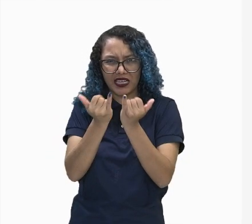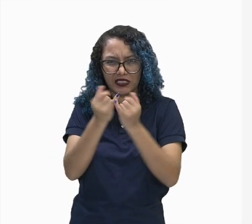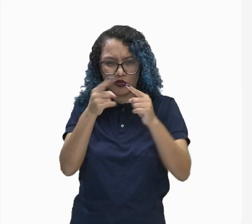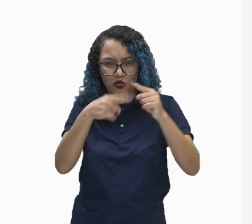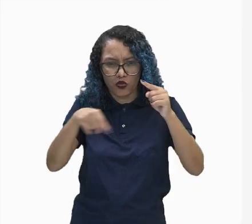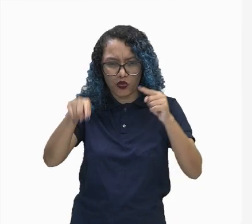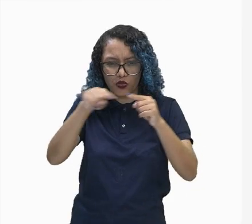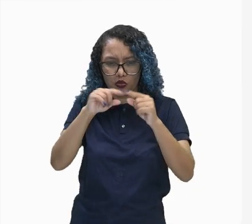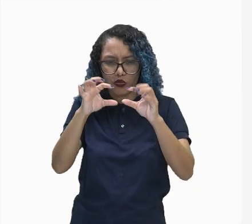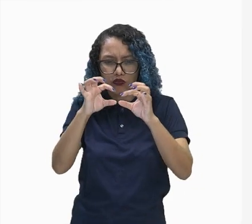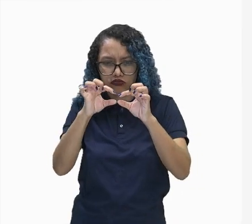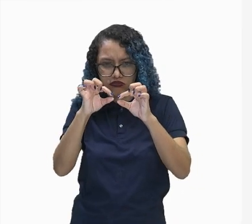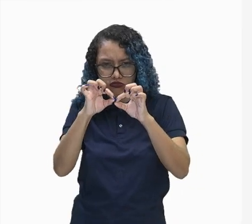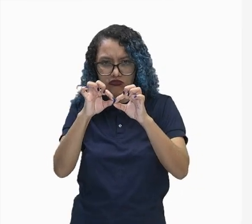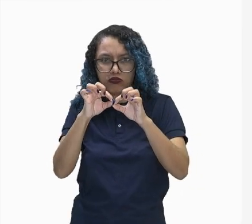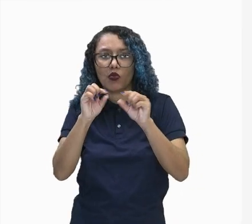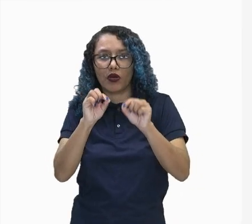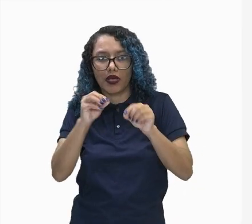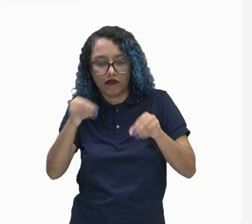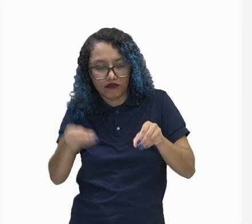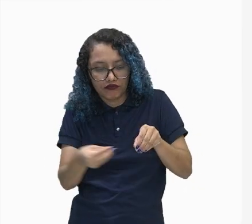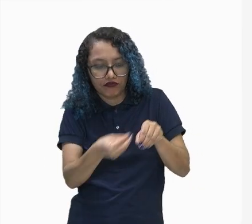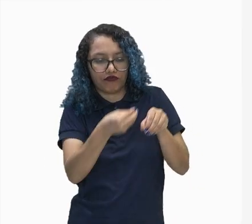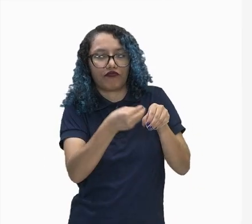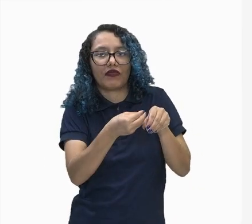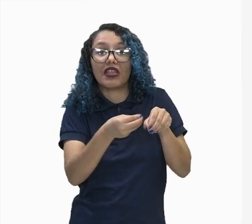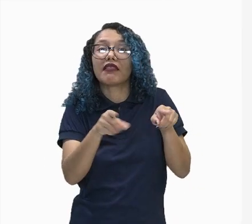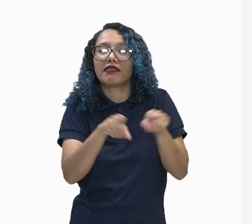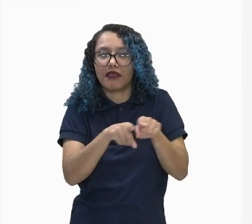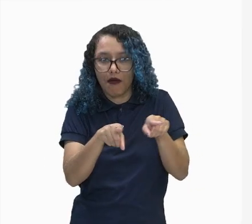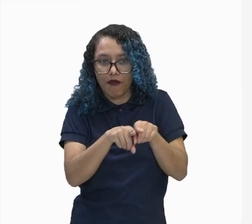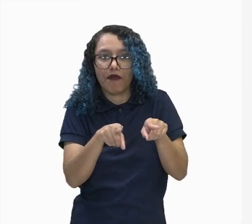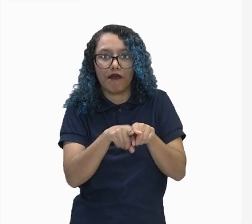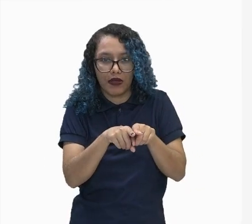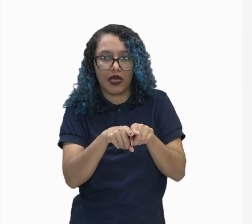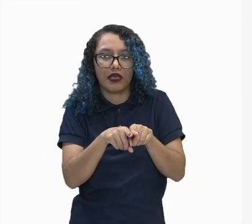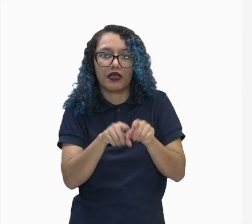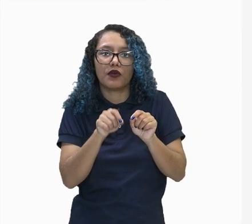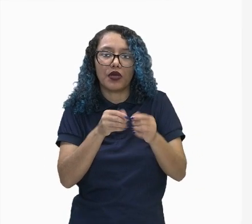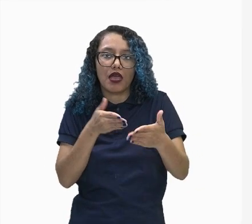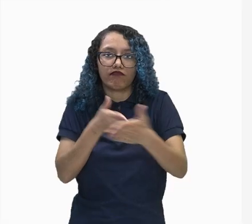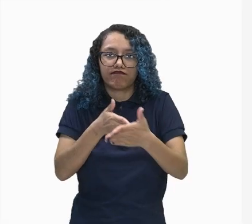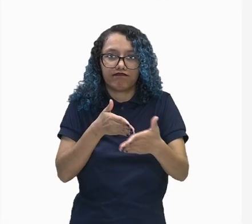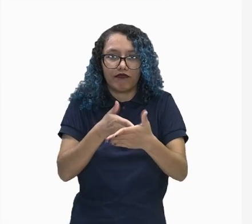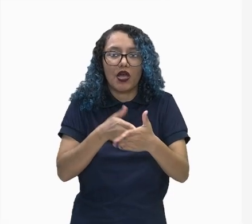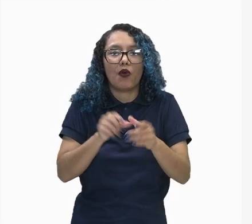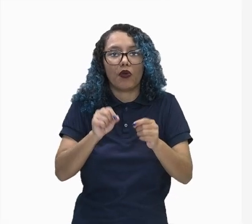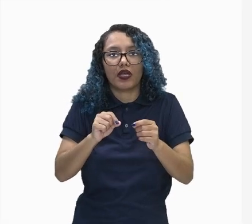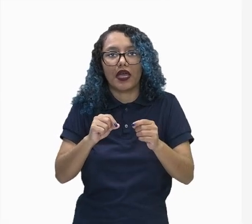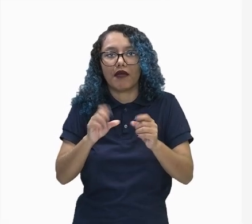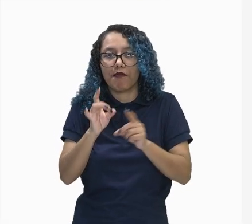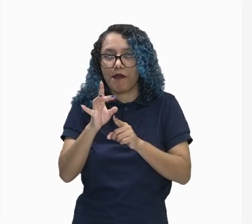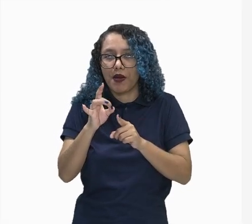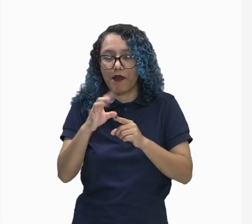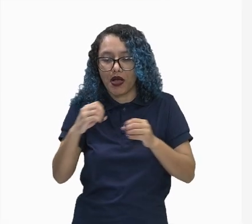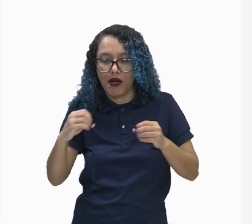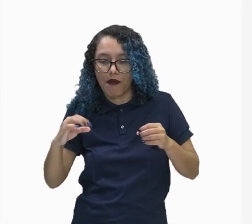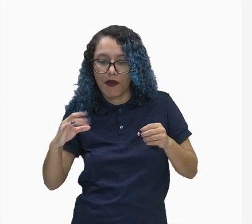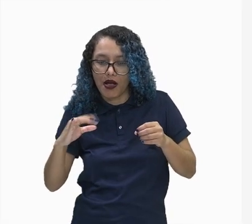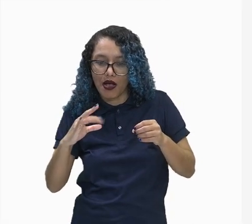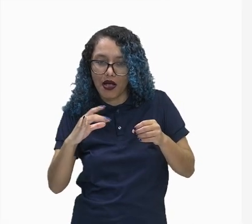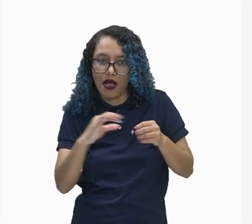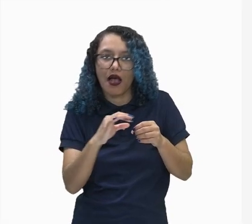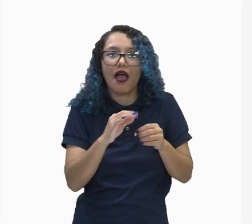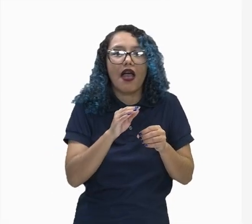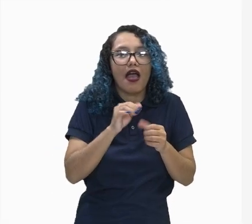Ele é introduzido pela vagina até a entrada do útero, atuando como uma barreira que impede a chegada do sêmen ao útero